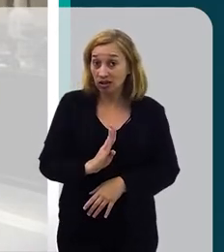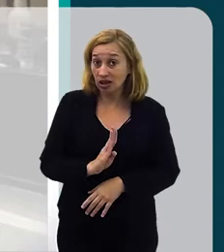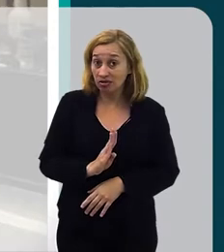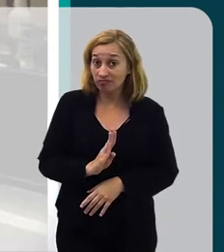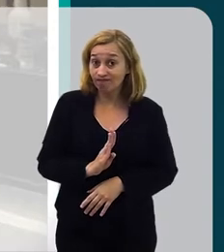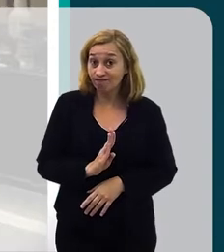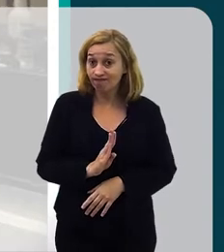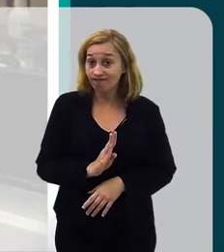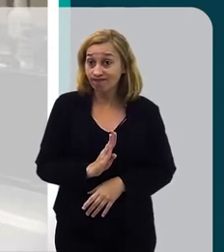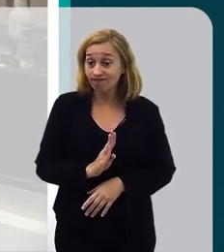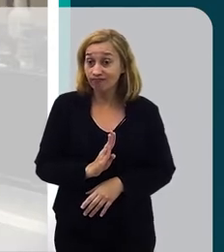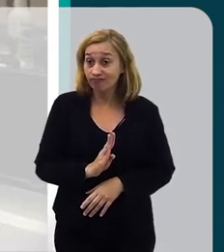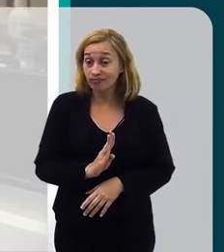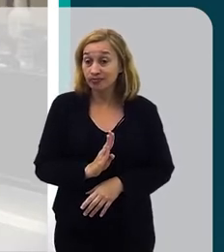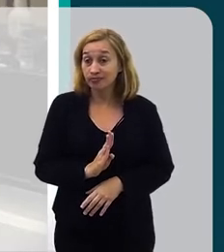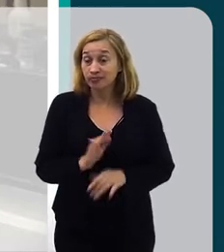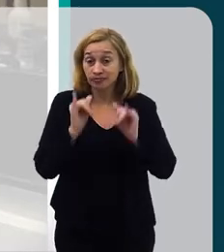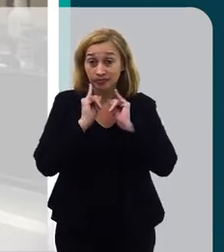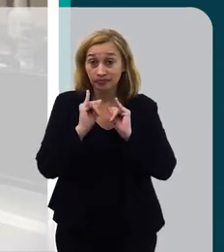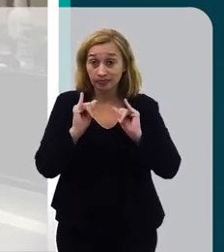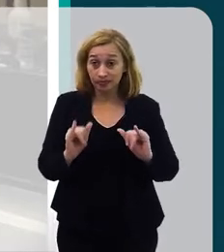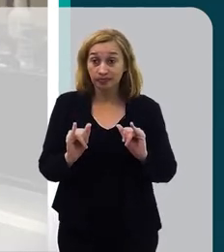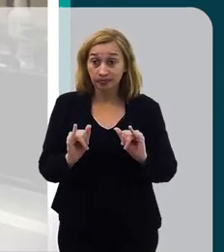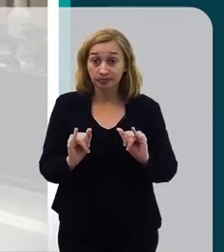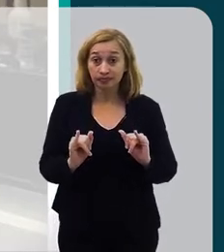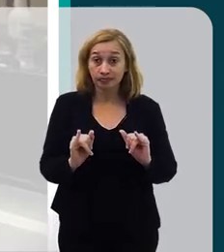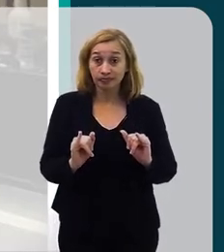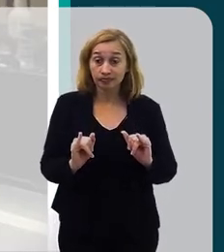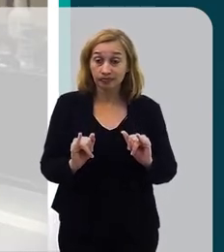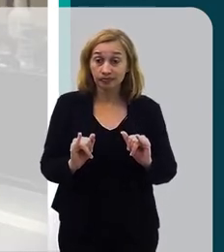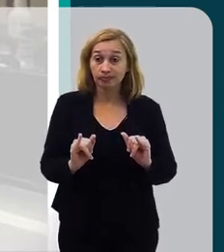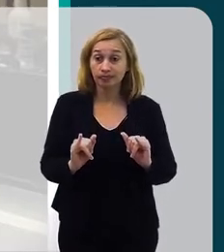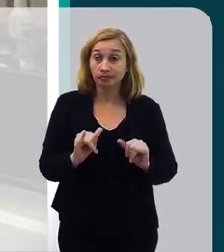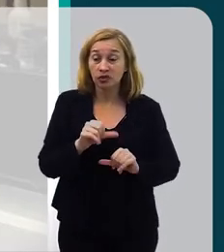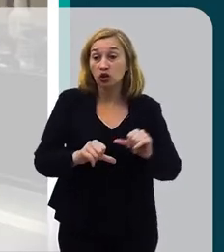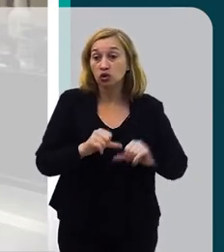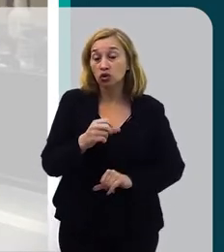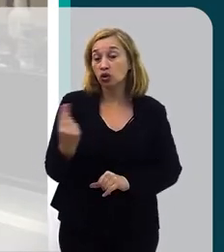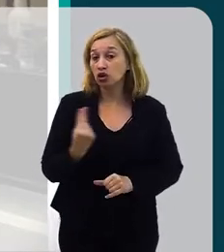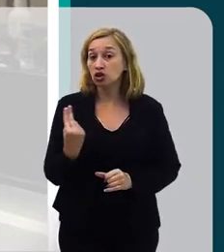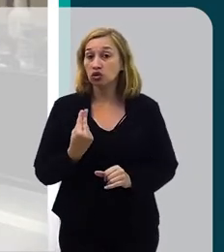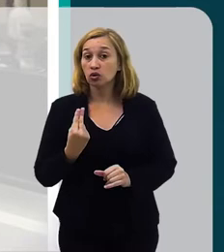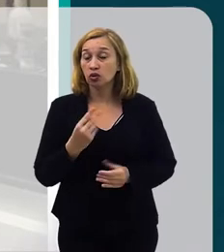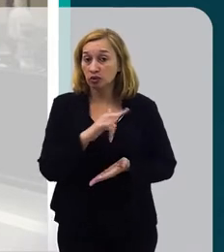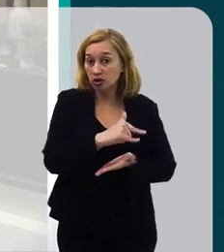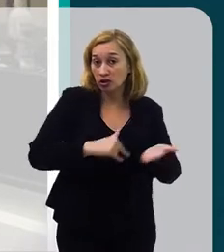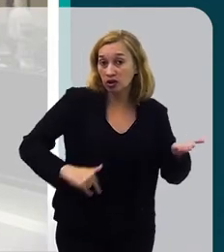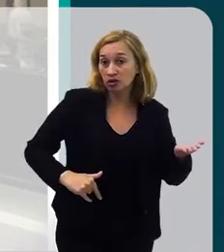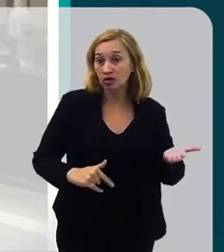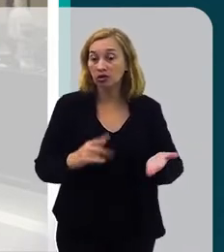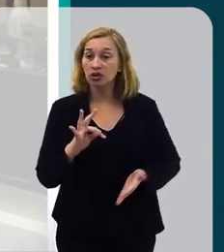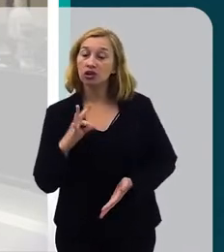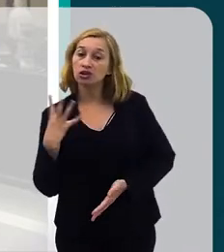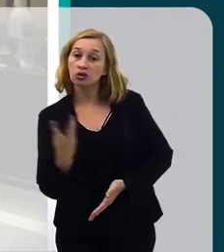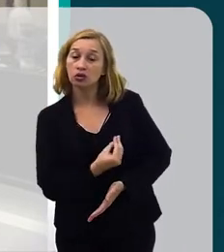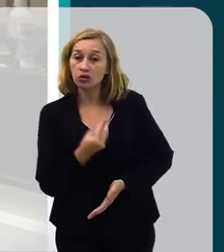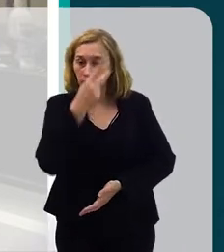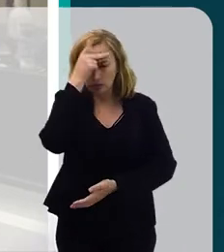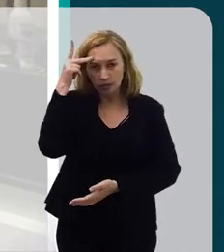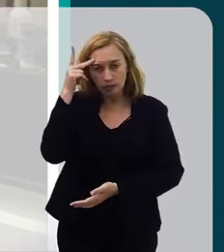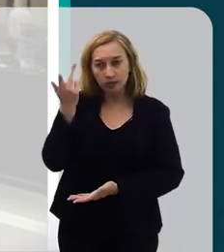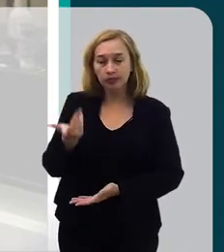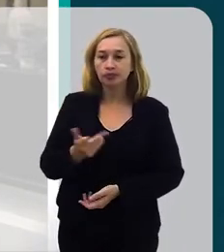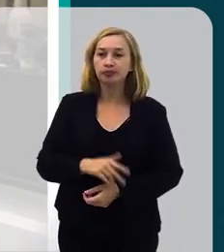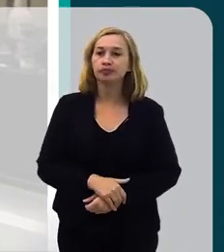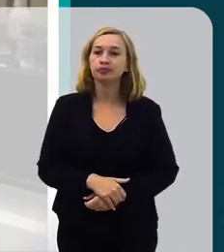a gratuidade, né? Assim, a declaração para que pessoas